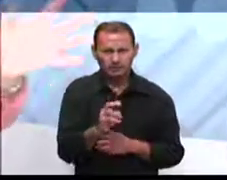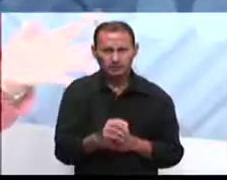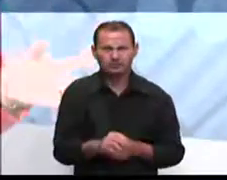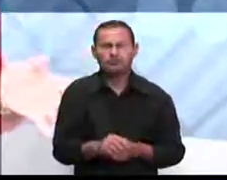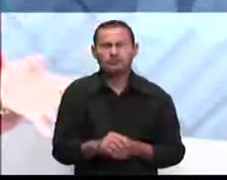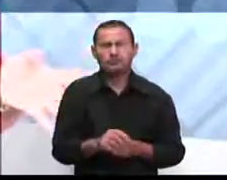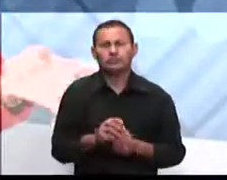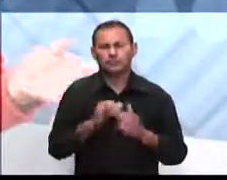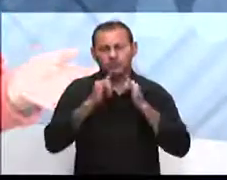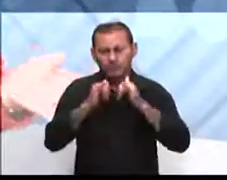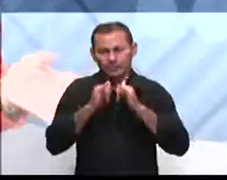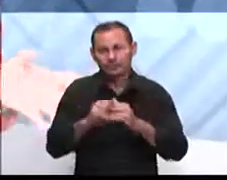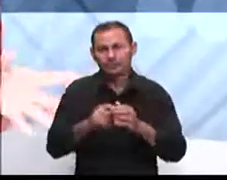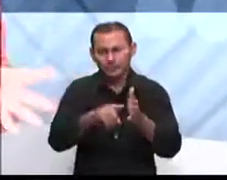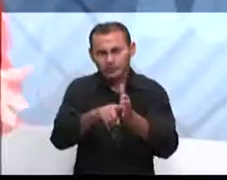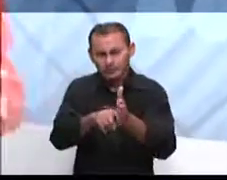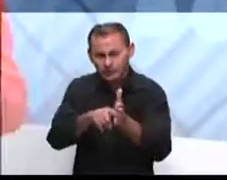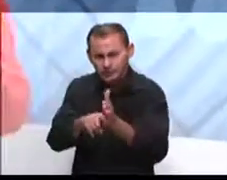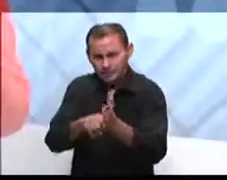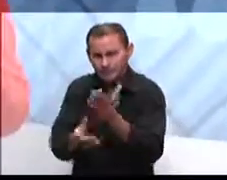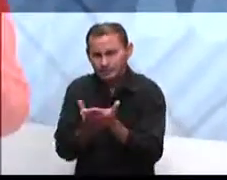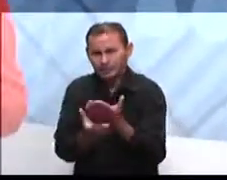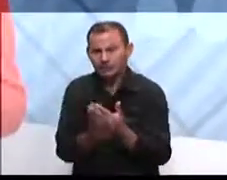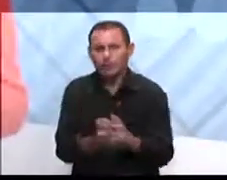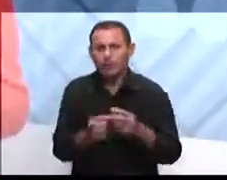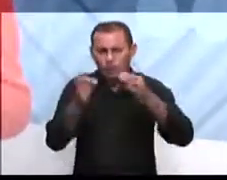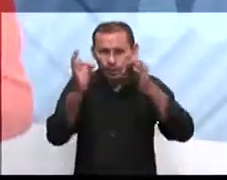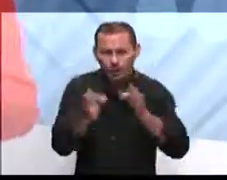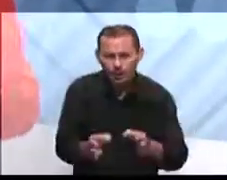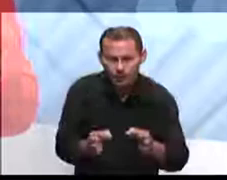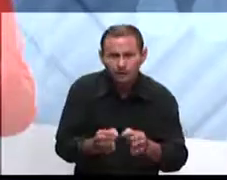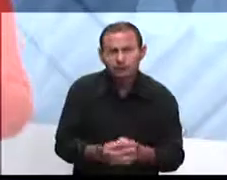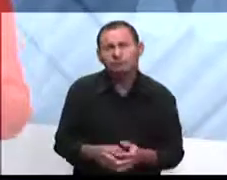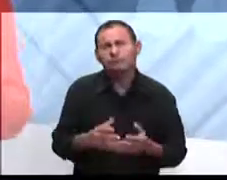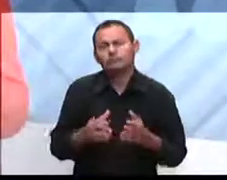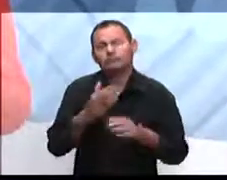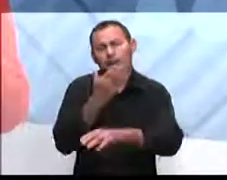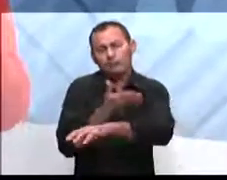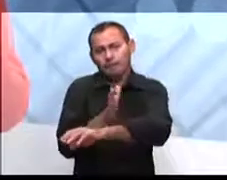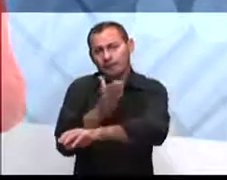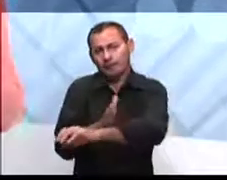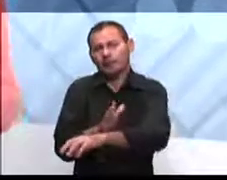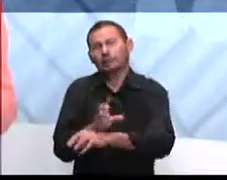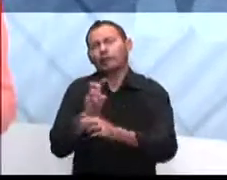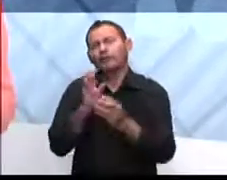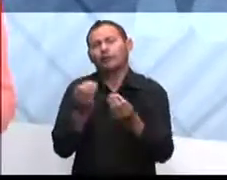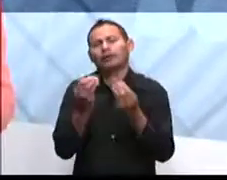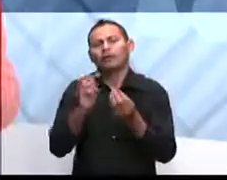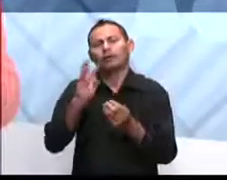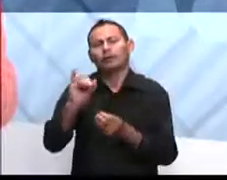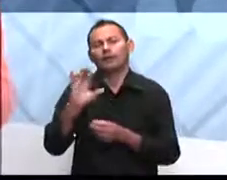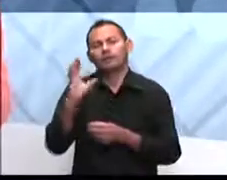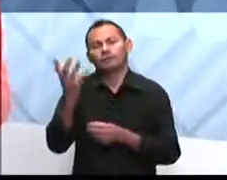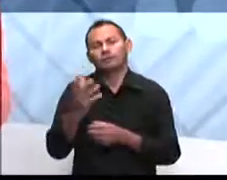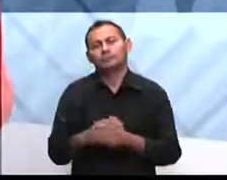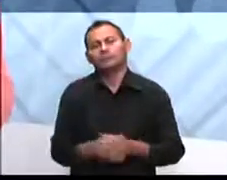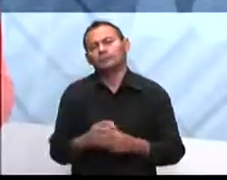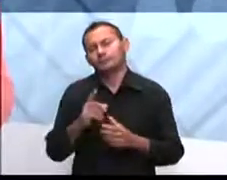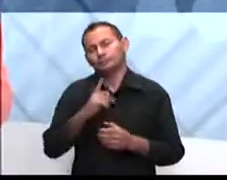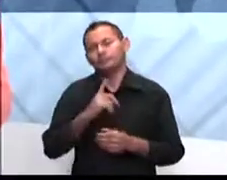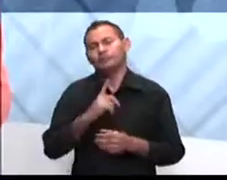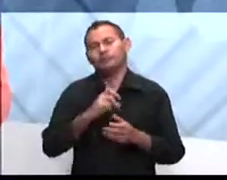as respostas, as informações de pesquisa estão corretas, né? Então, na prática, como vai funcionar? Então, crio